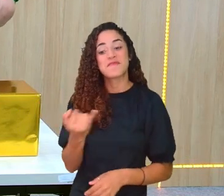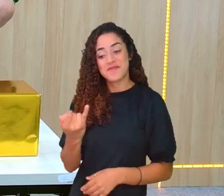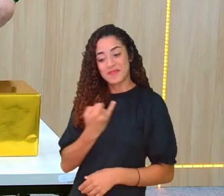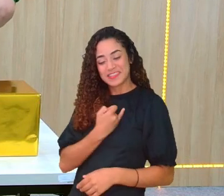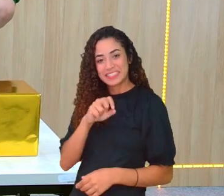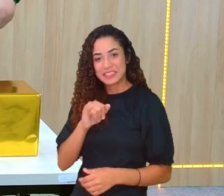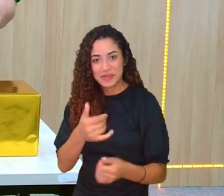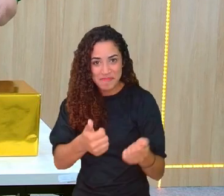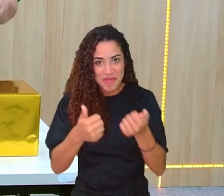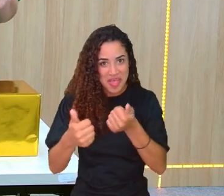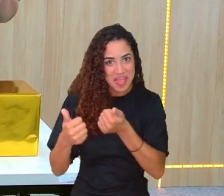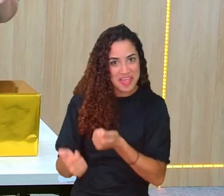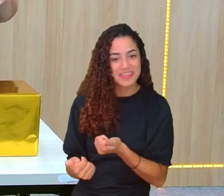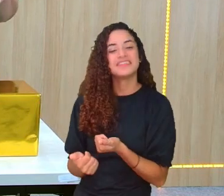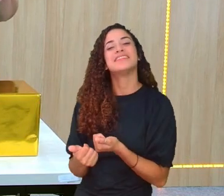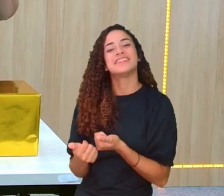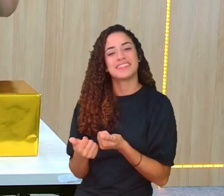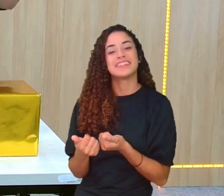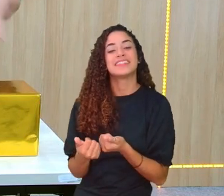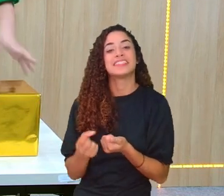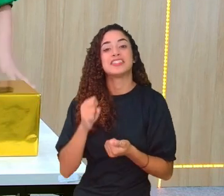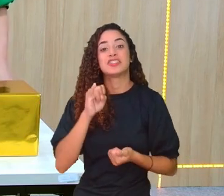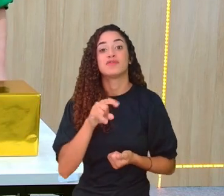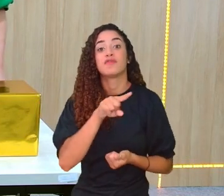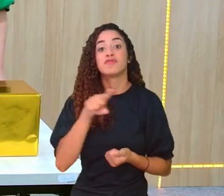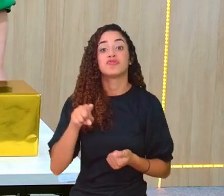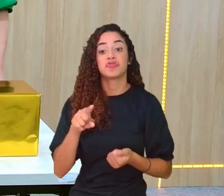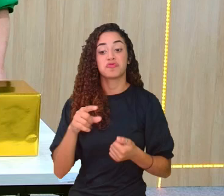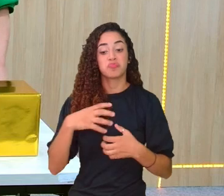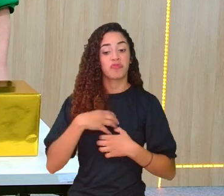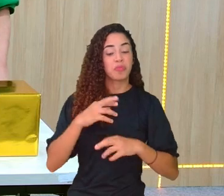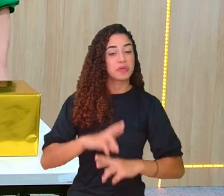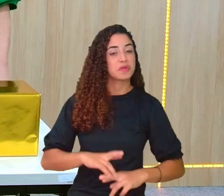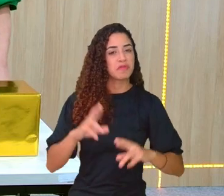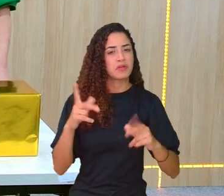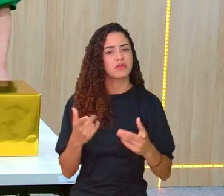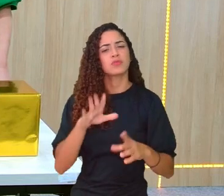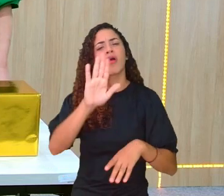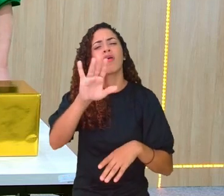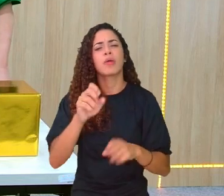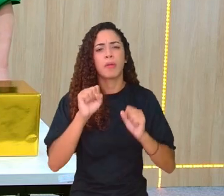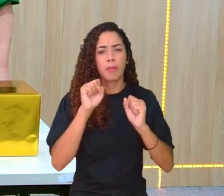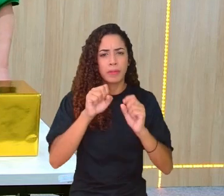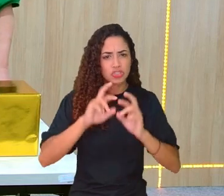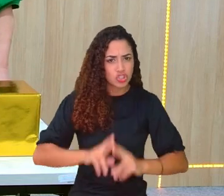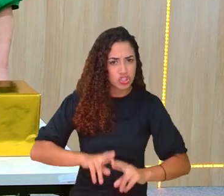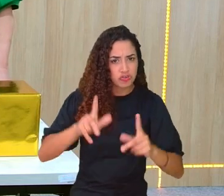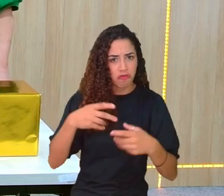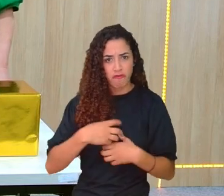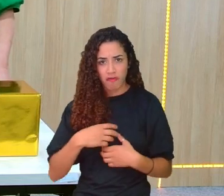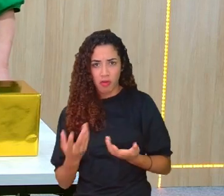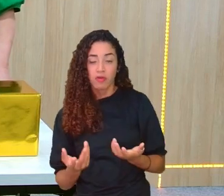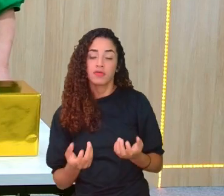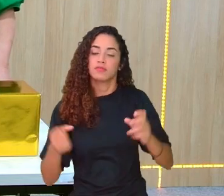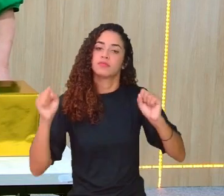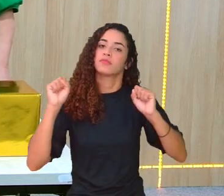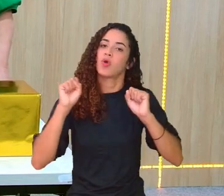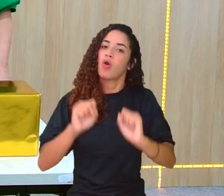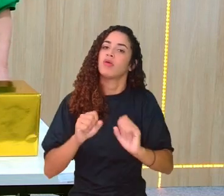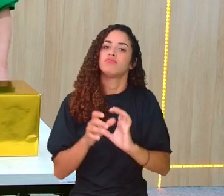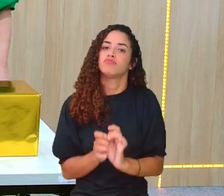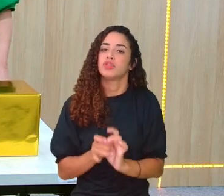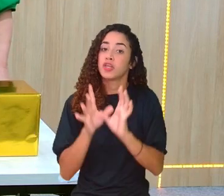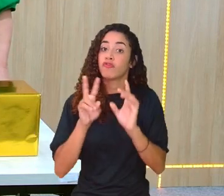está tudo bem, se vocês fizerem diferente. Professora, posso fazer diferente? Pode. Vocês poderiam